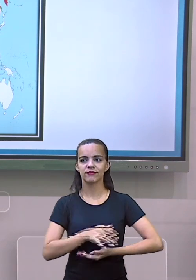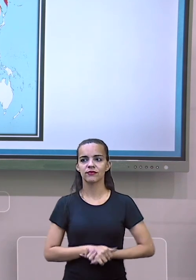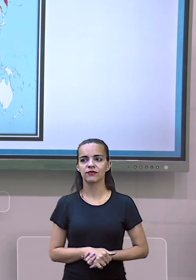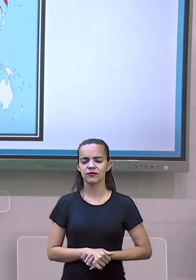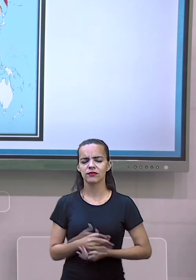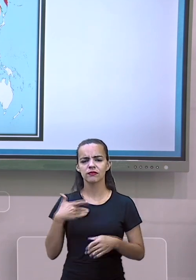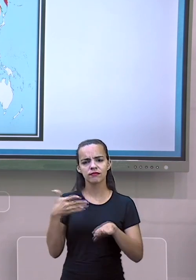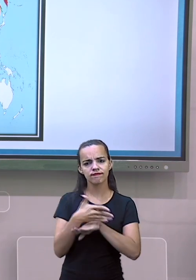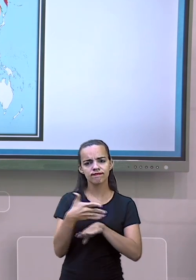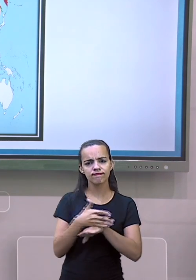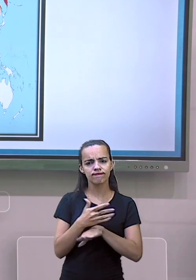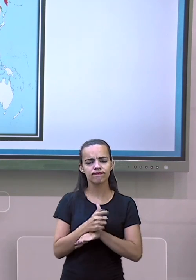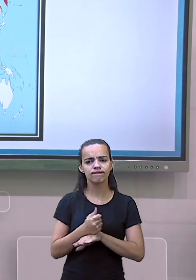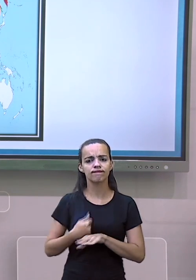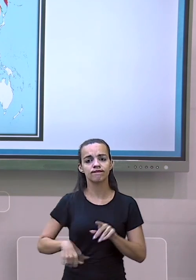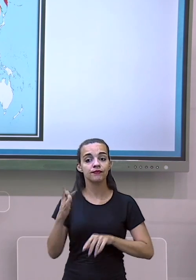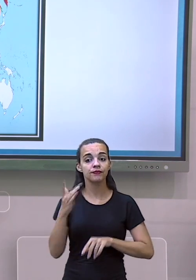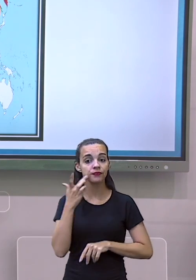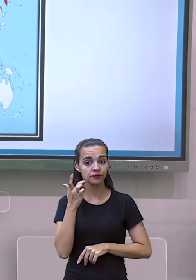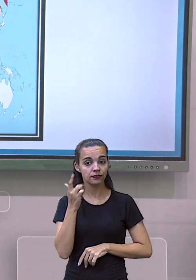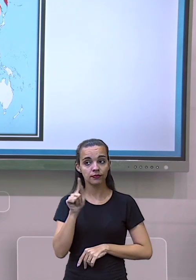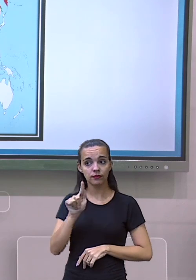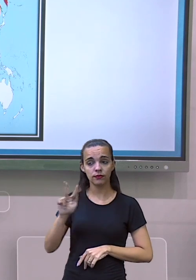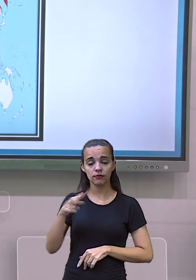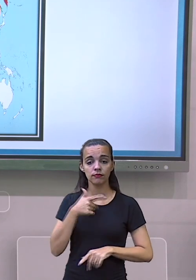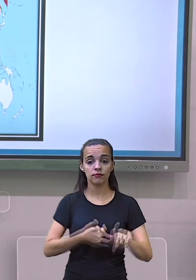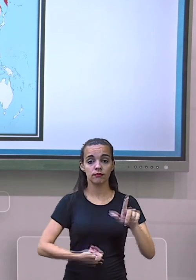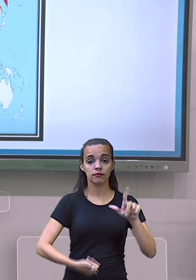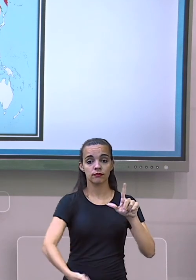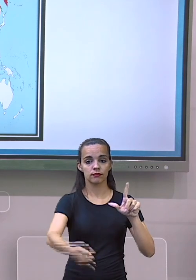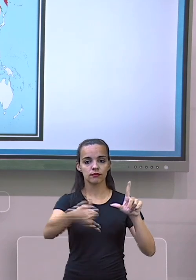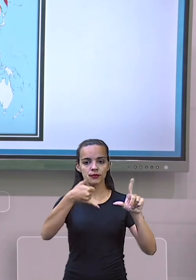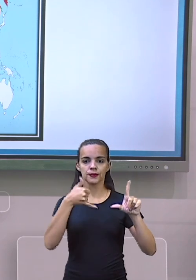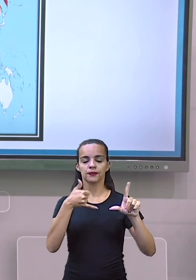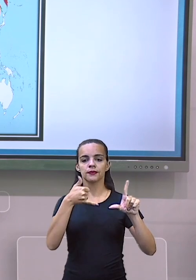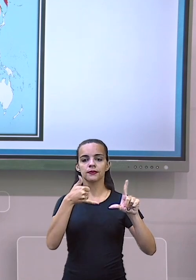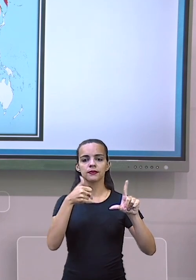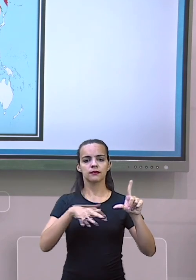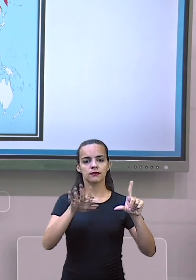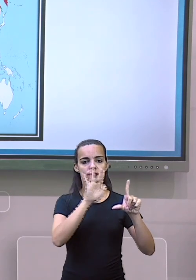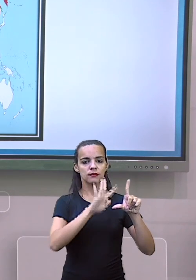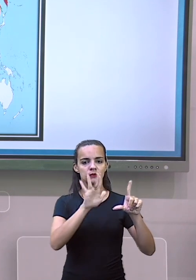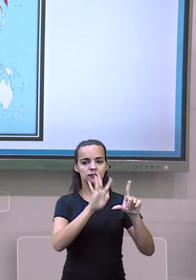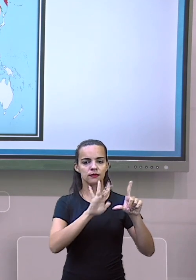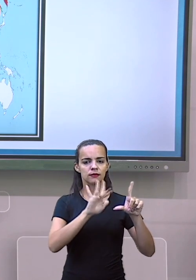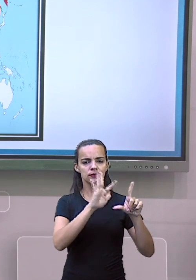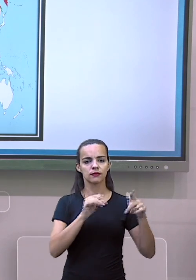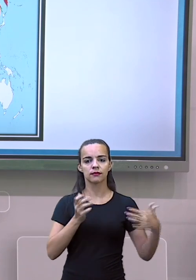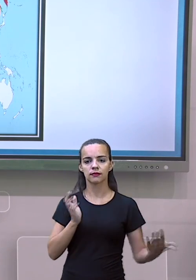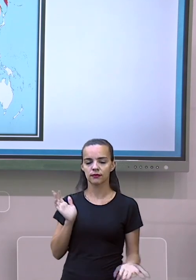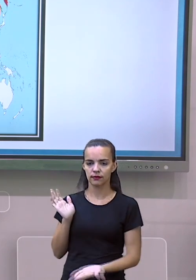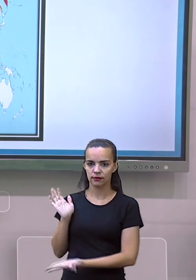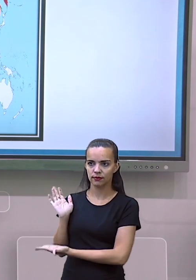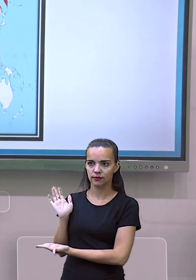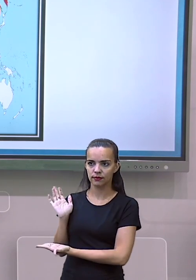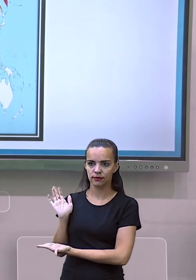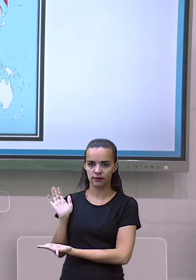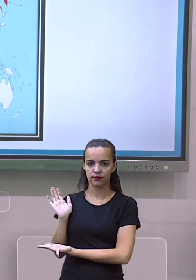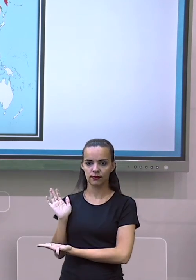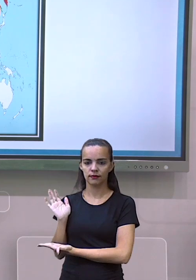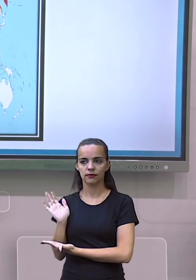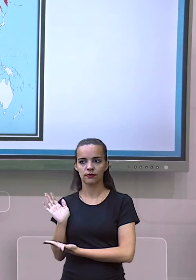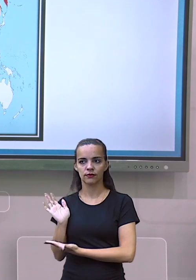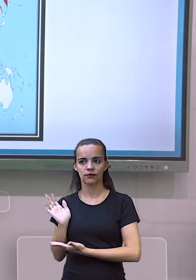as nossas atividades na plataforma SMED-GV, aponte a câmera do seu celular na imagem que aparece aqui no canto da tela, o nosso